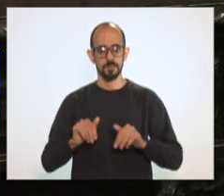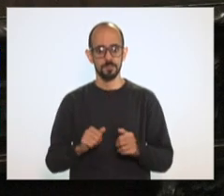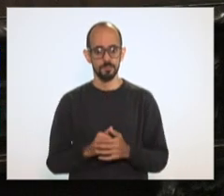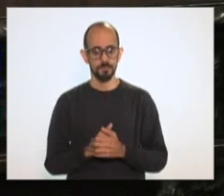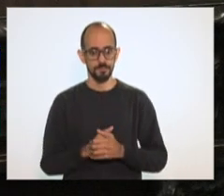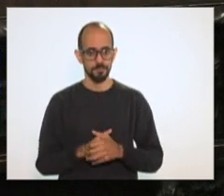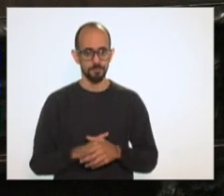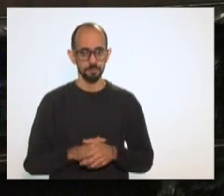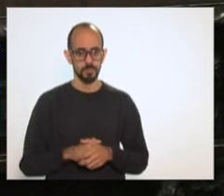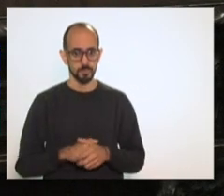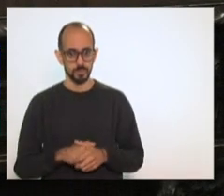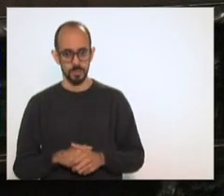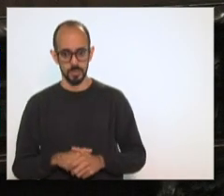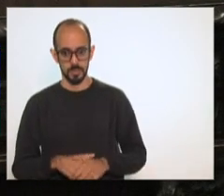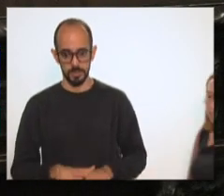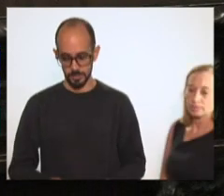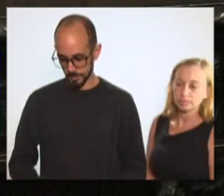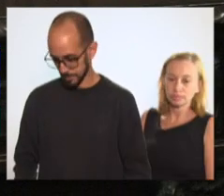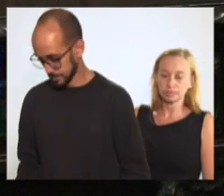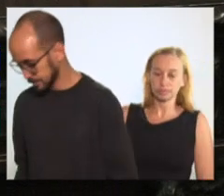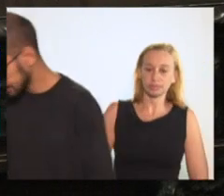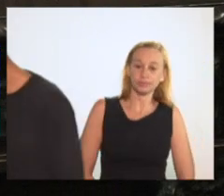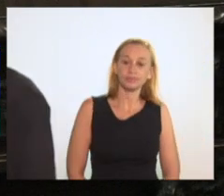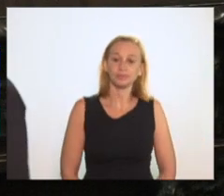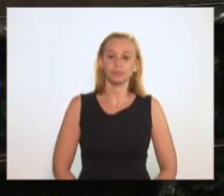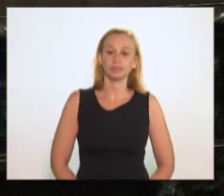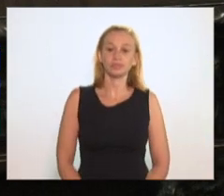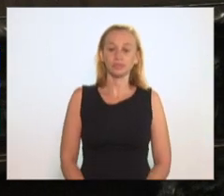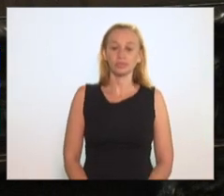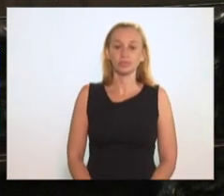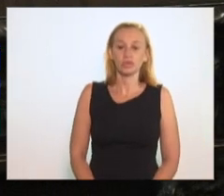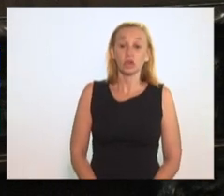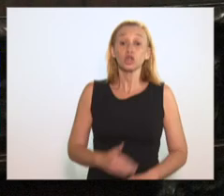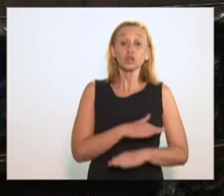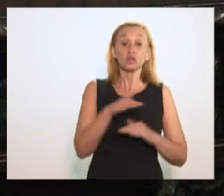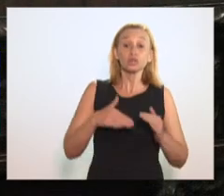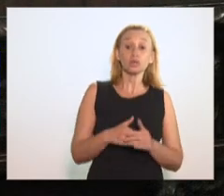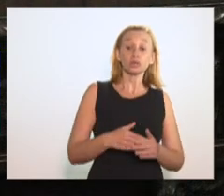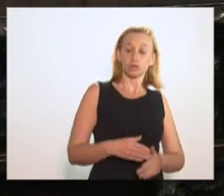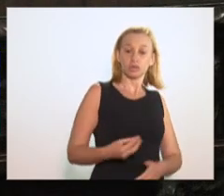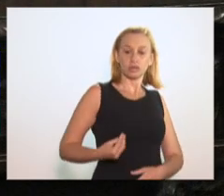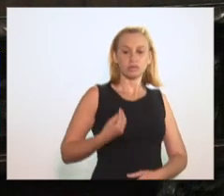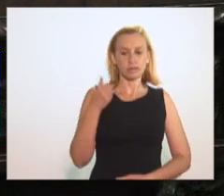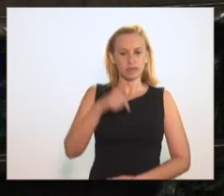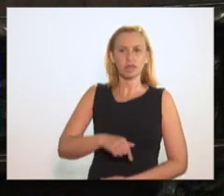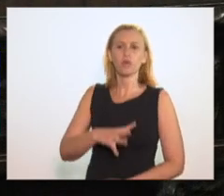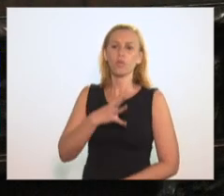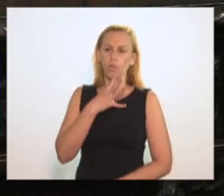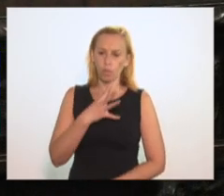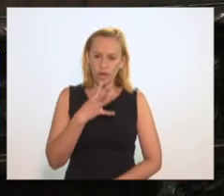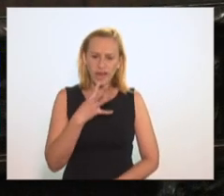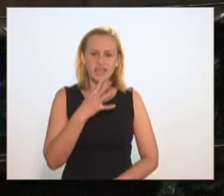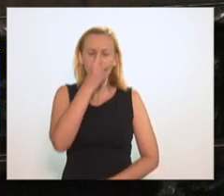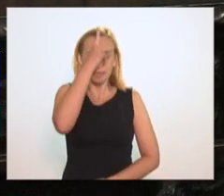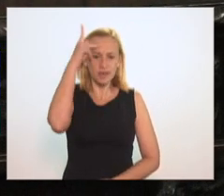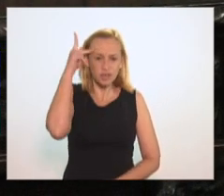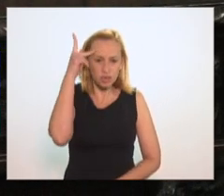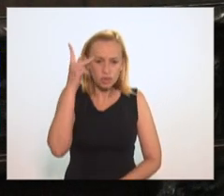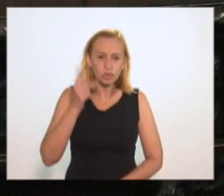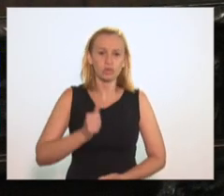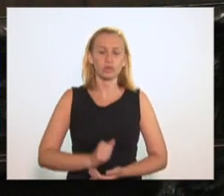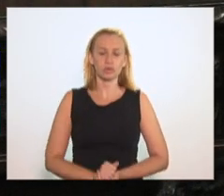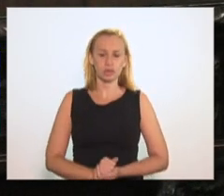deputados vítimas da Covid todos aqui conhecem pessoas que tiveram seus